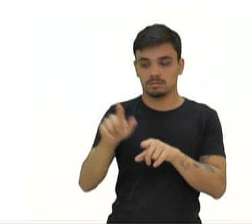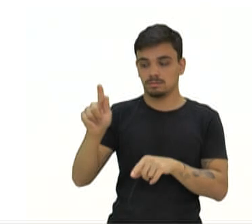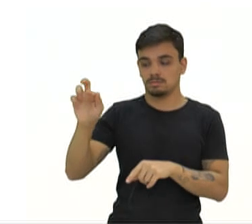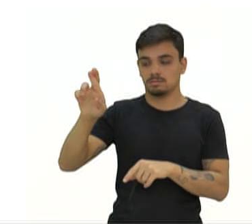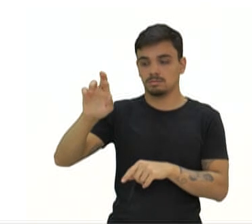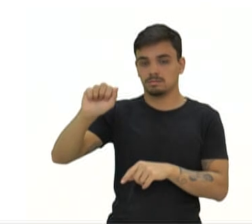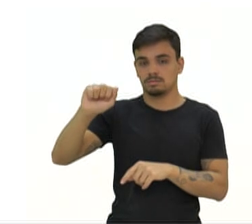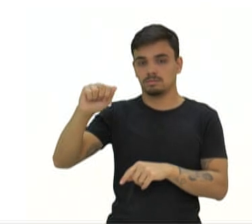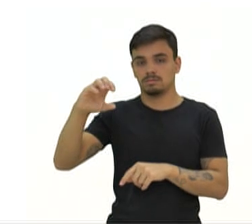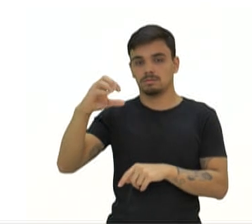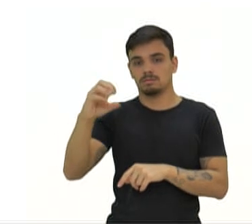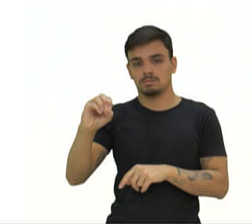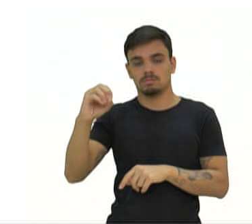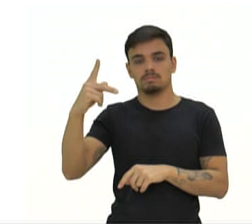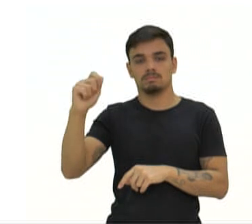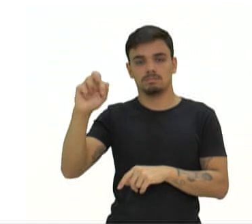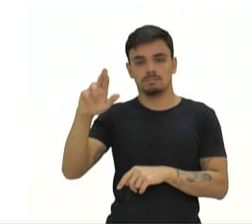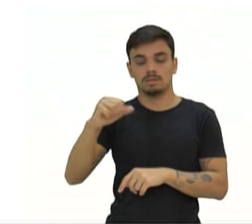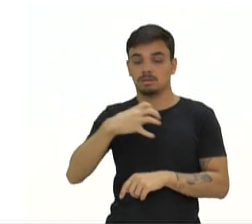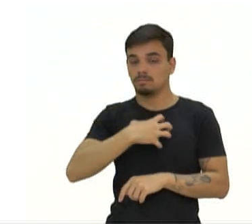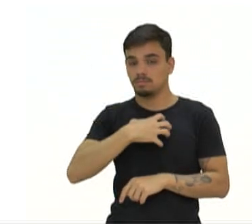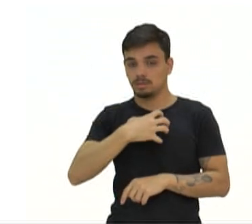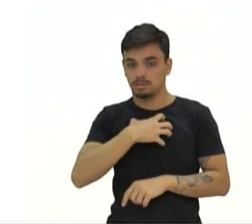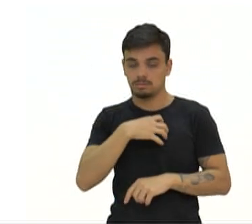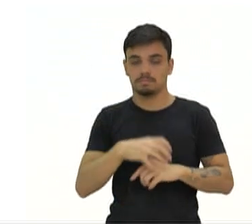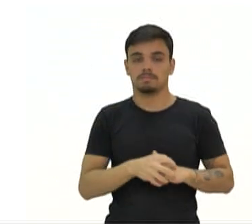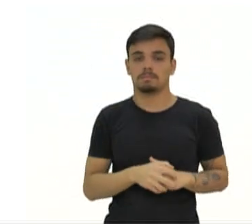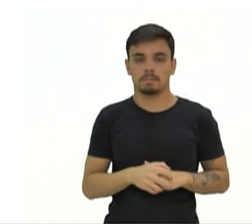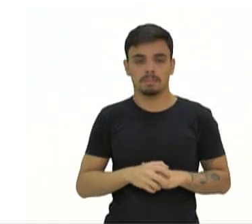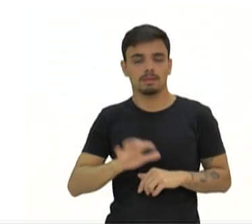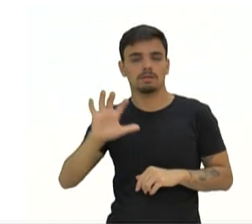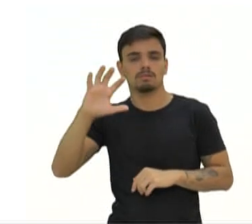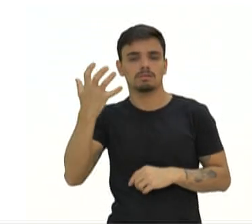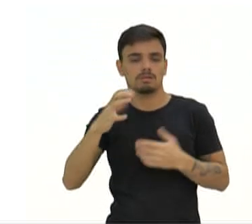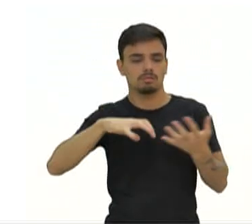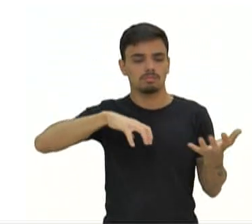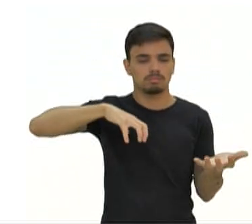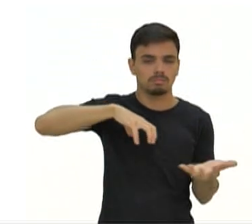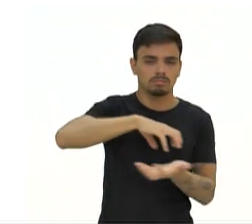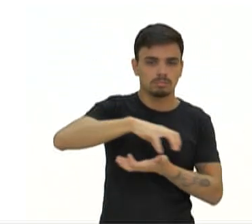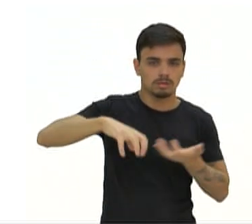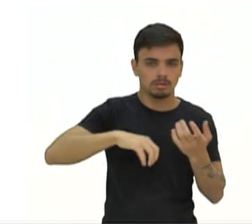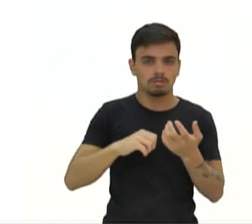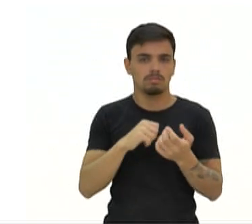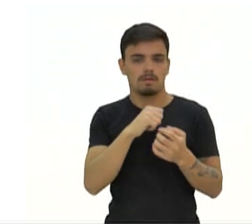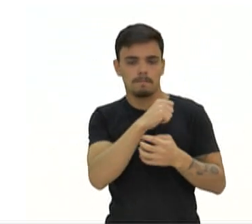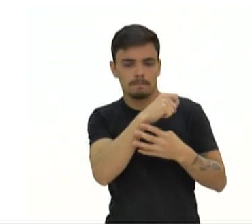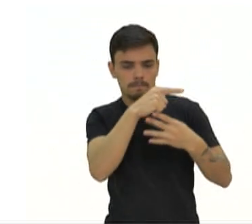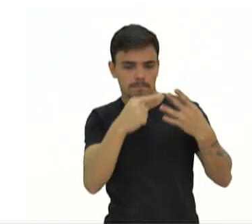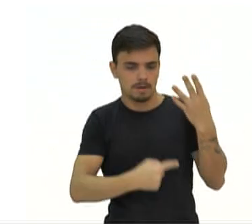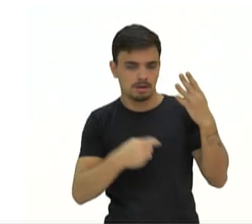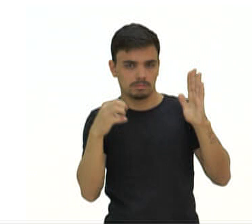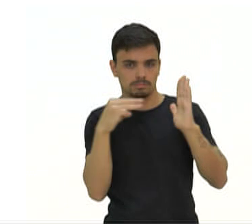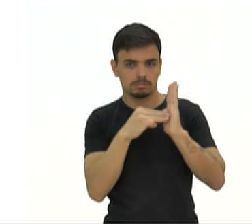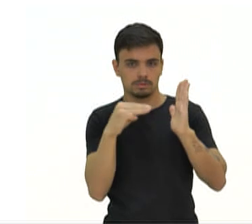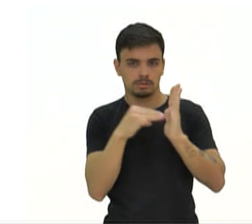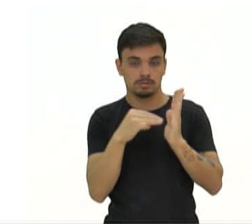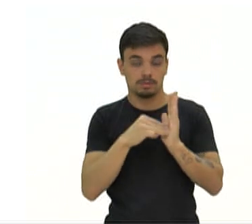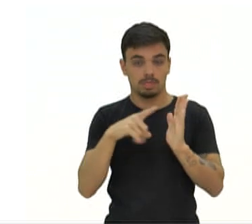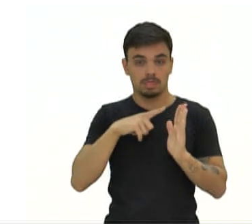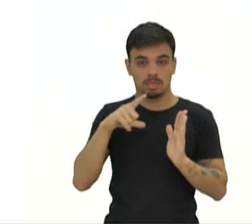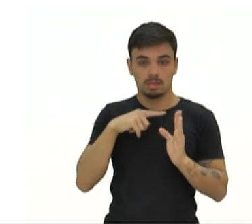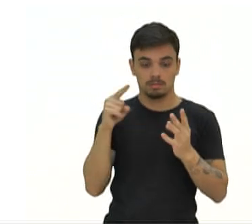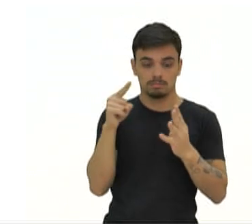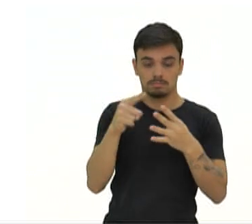Grão-Pará, Bahia. Aconteceram rebeliões entre vários motivos. Por exemplo, nós temos a questão